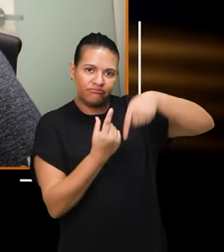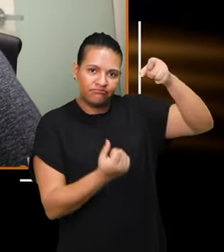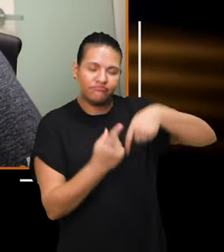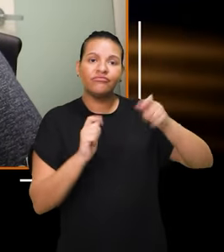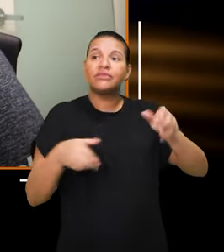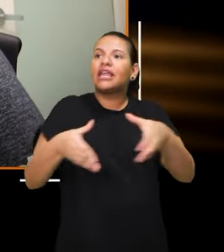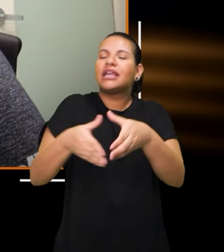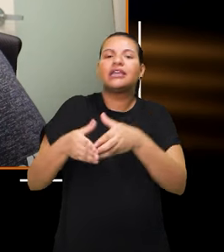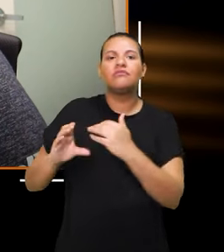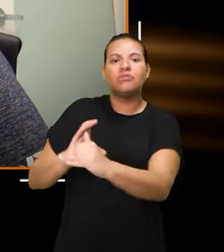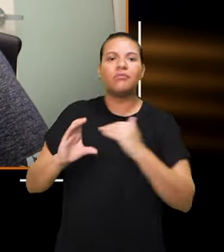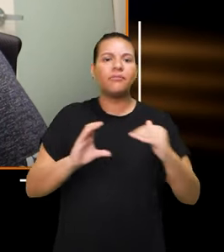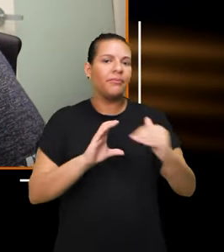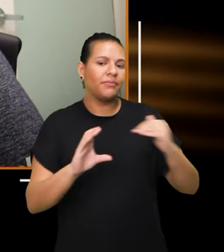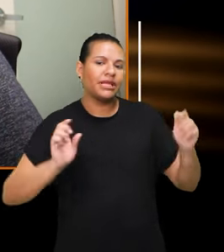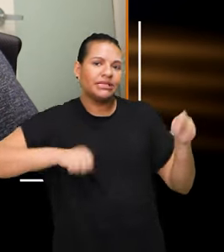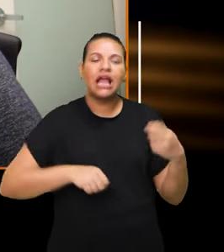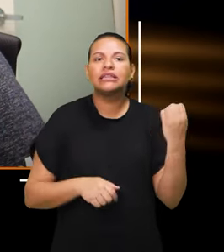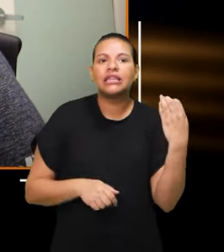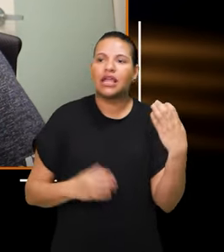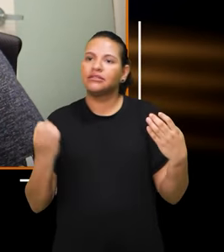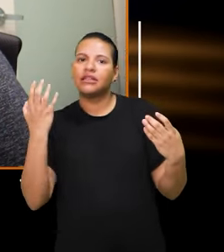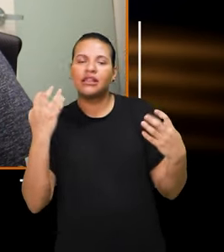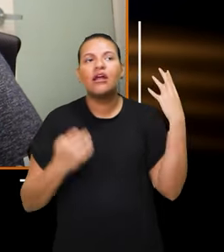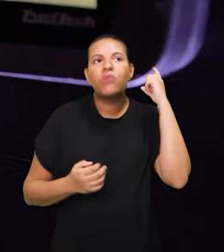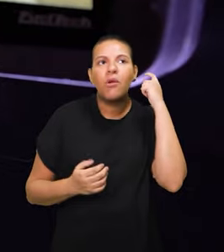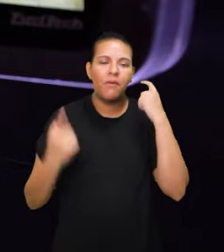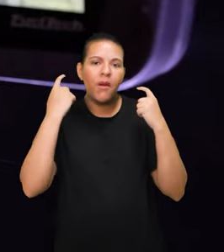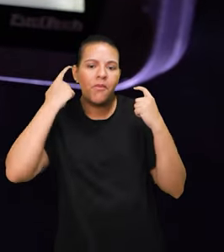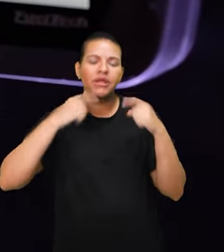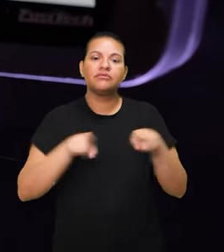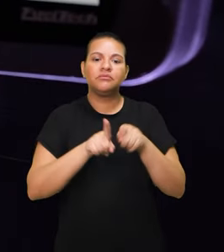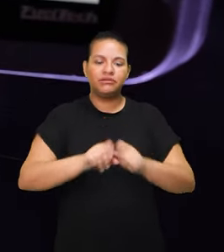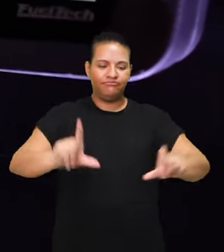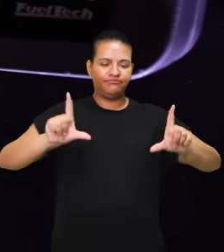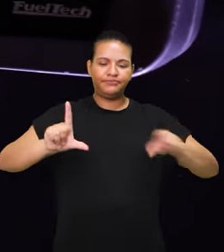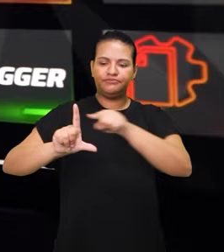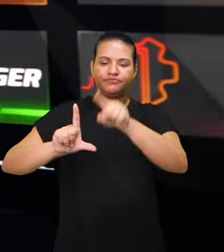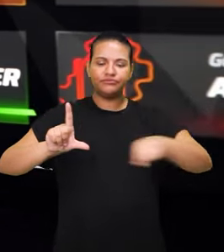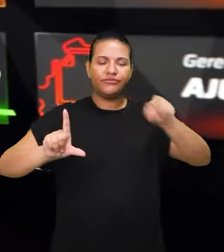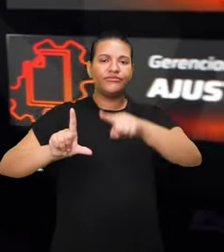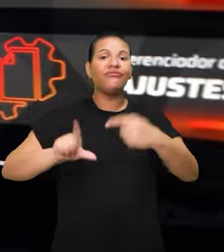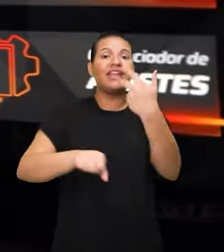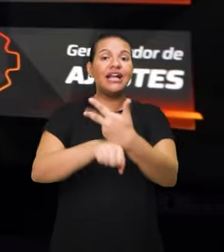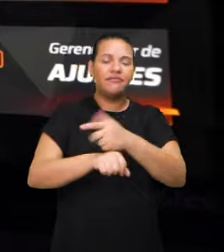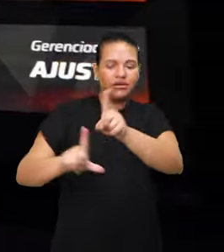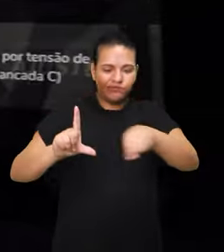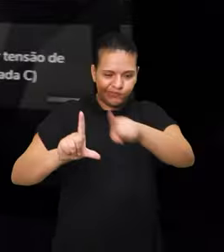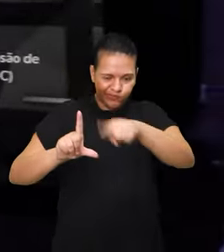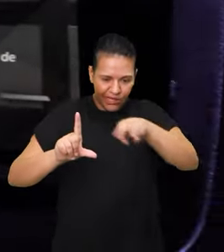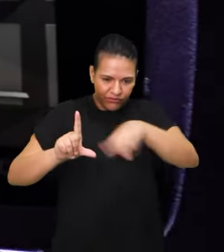através de 5g com com com a organização com as próprias equipes telemetria análise de dados câmera incorporada na